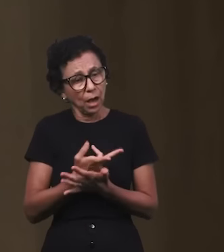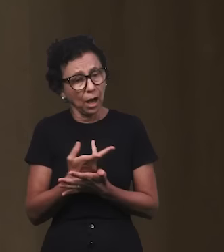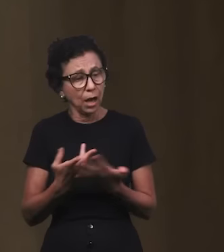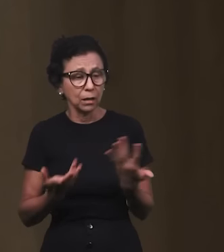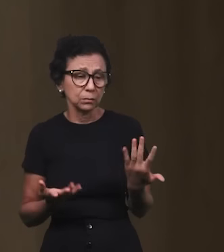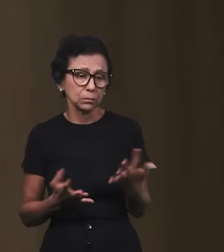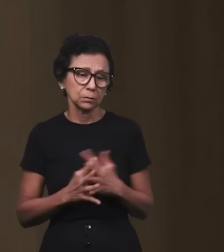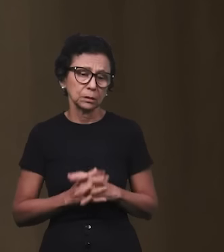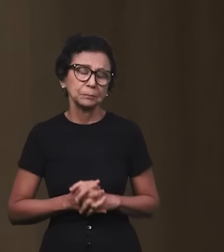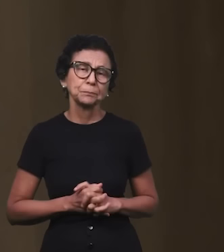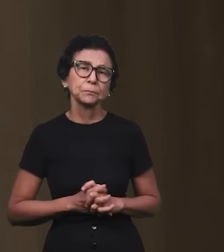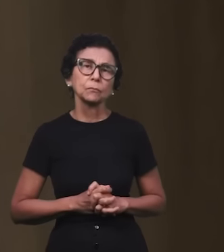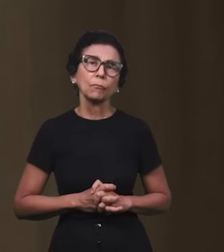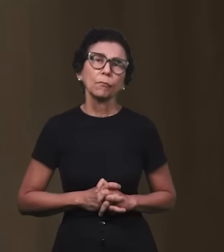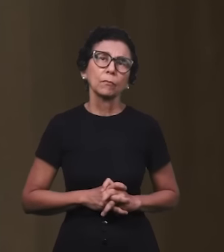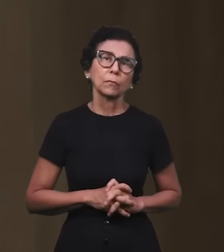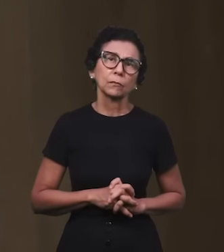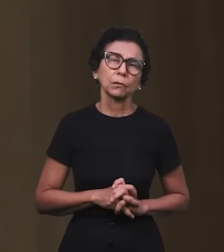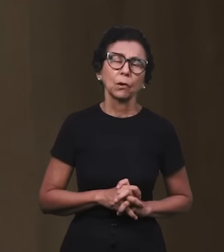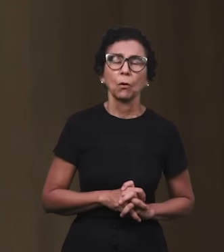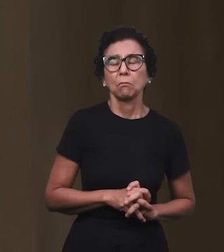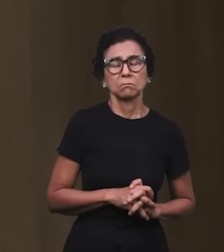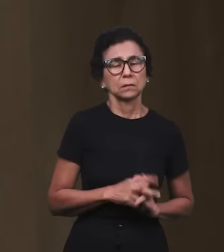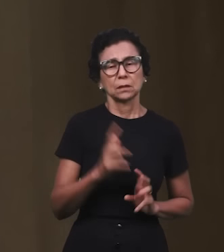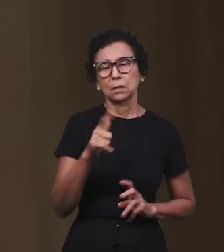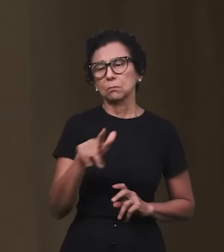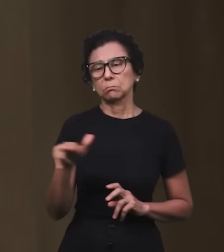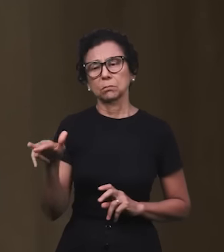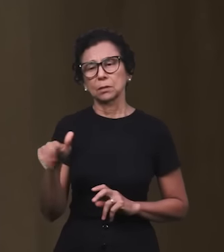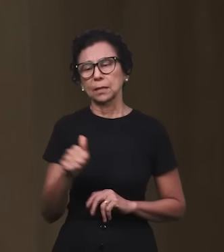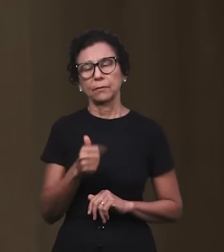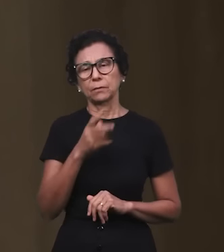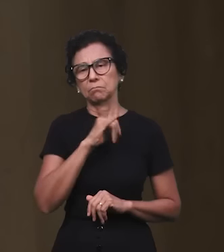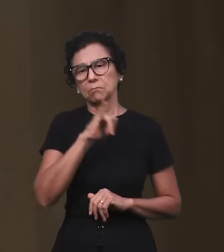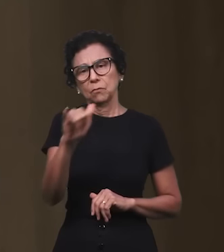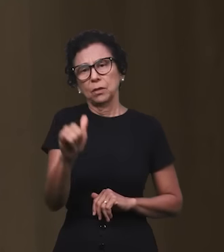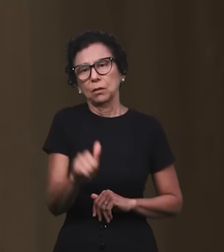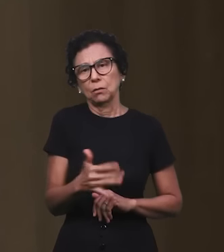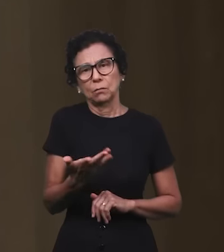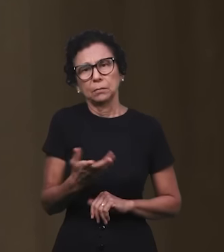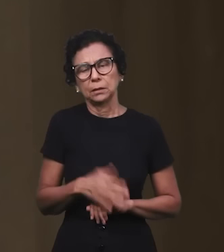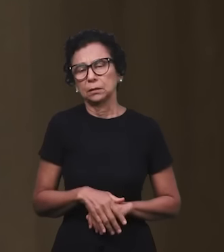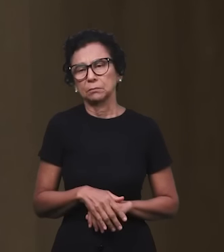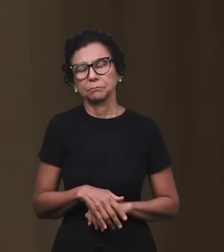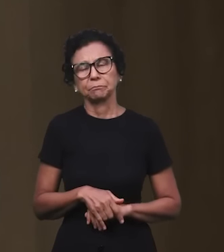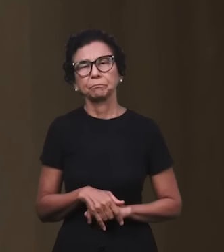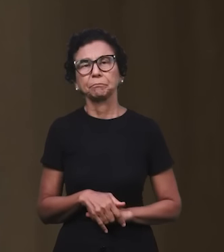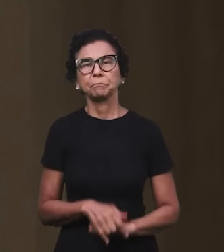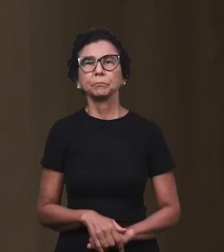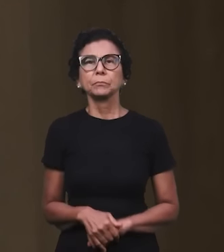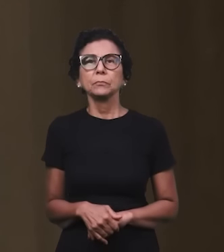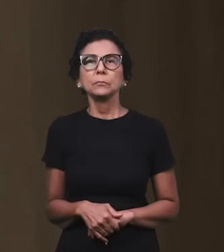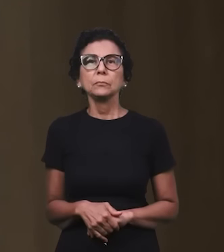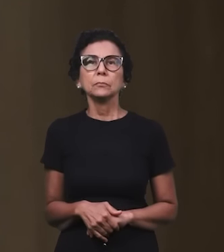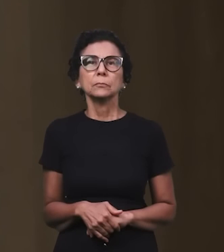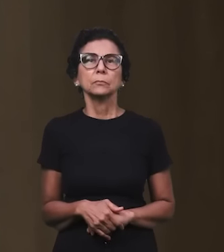ou inadvertidamente disse isso. Nós estamos falando que a obra de Deus é a obra do Espírito Santo, não há nenhum